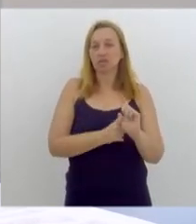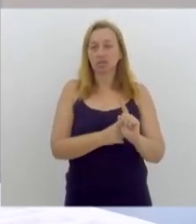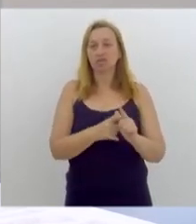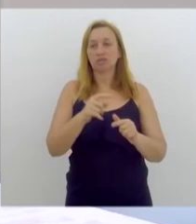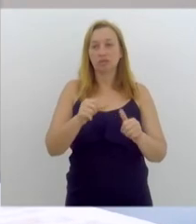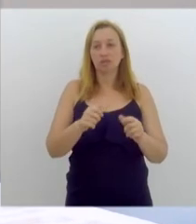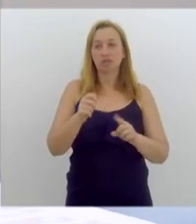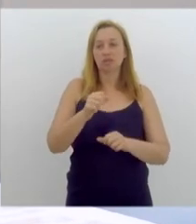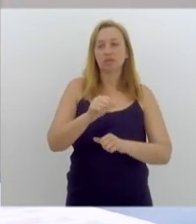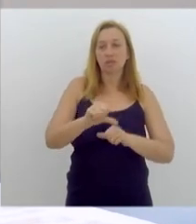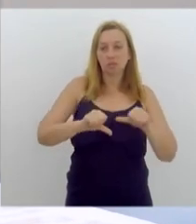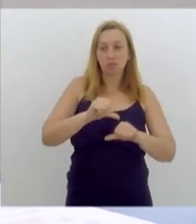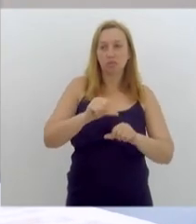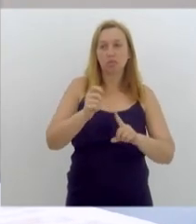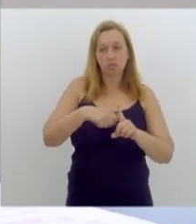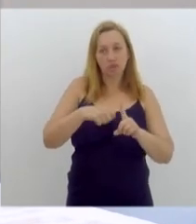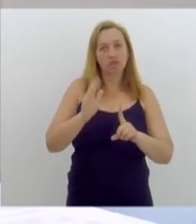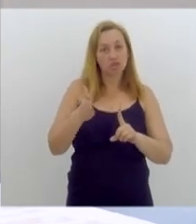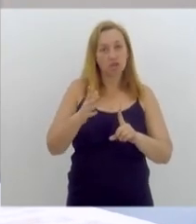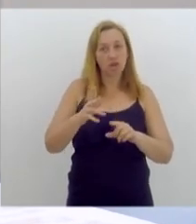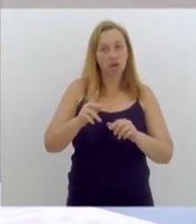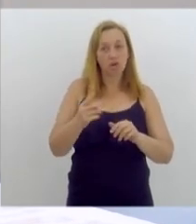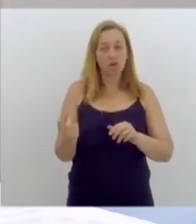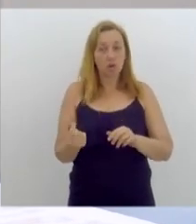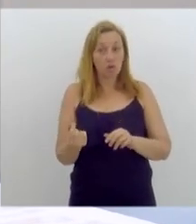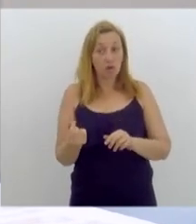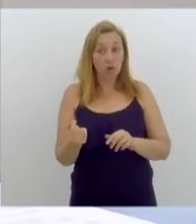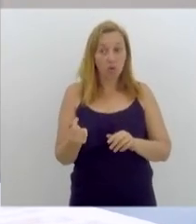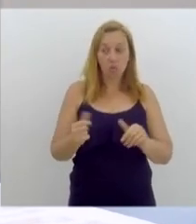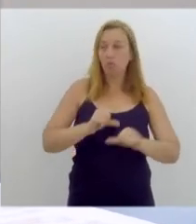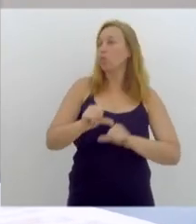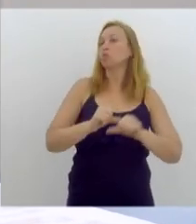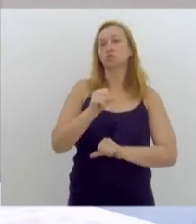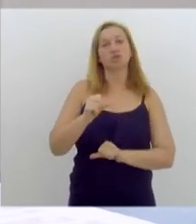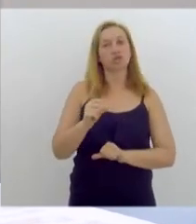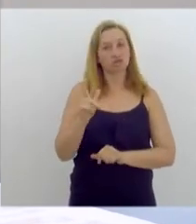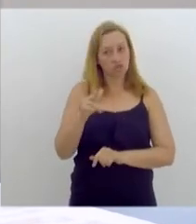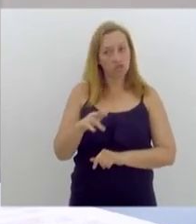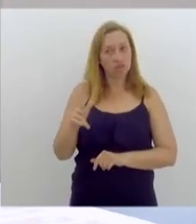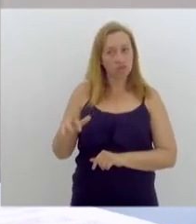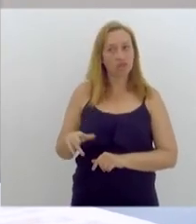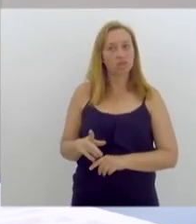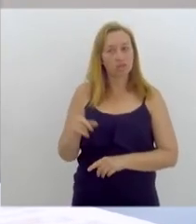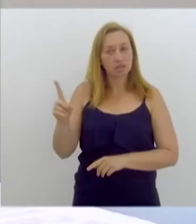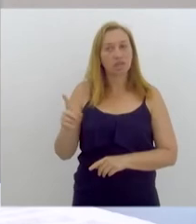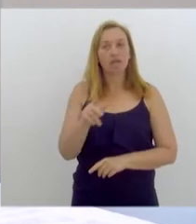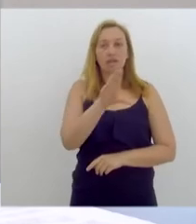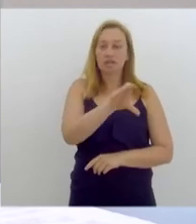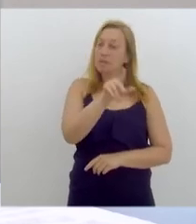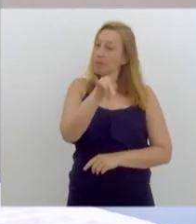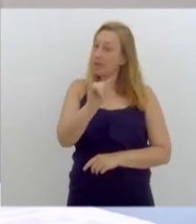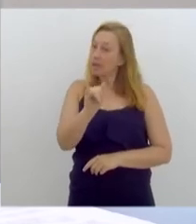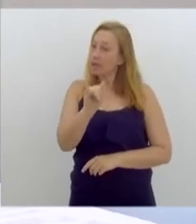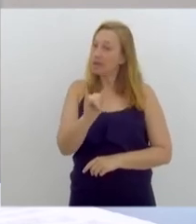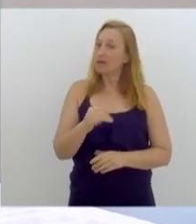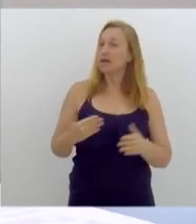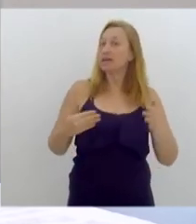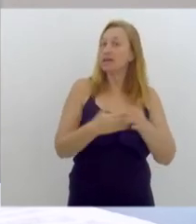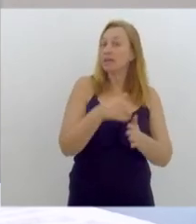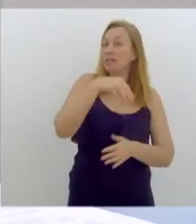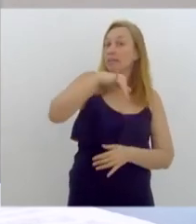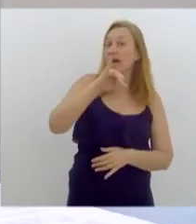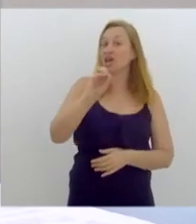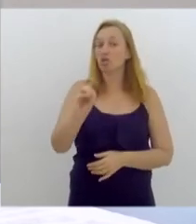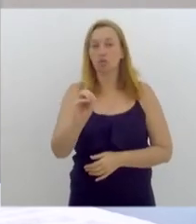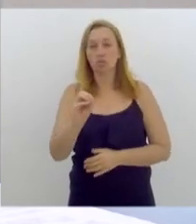mudou Um mês já se mexeu né porque os valores já não são o mesmo que os quadros lá na CPI era até maio